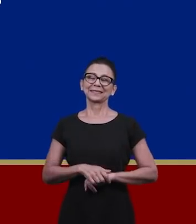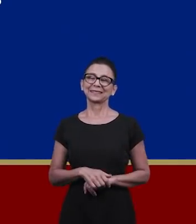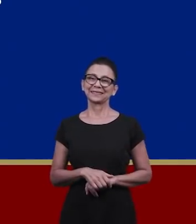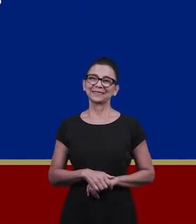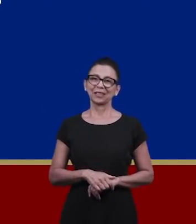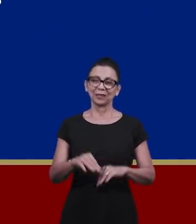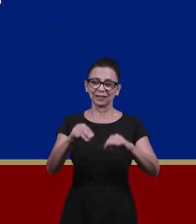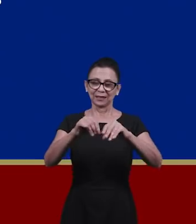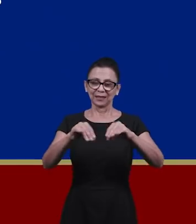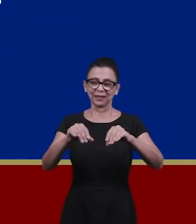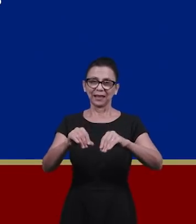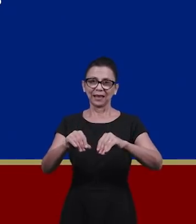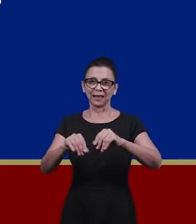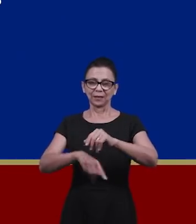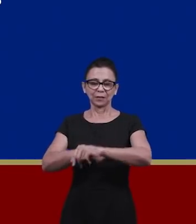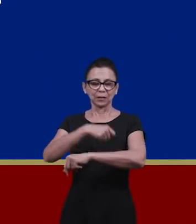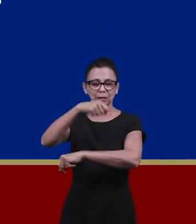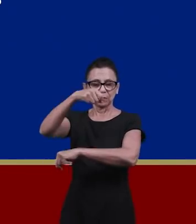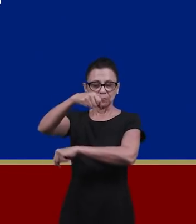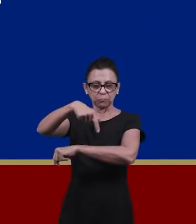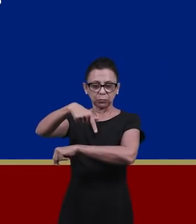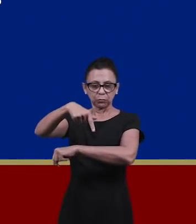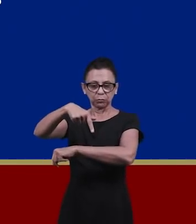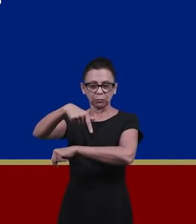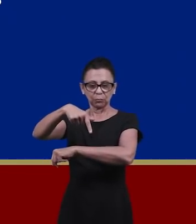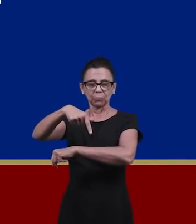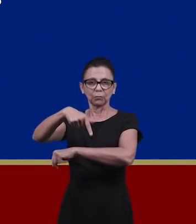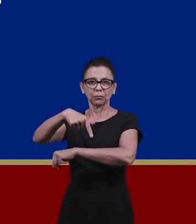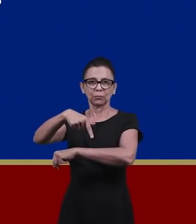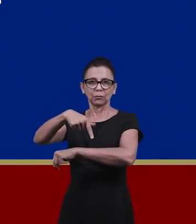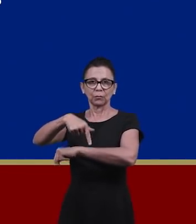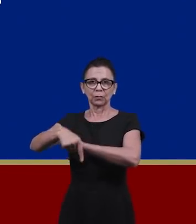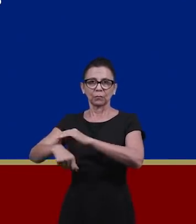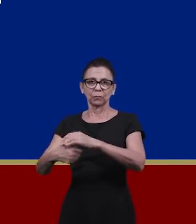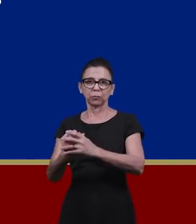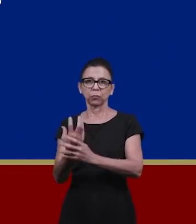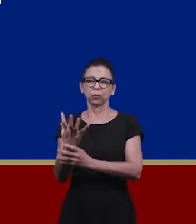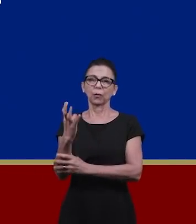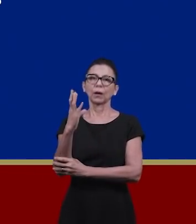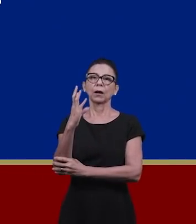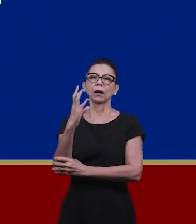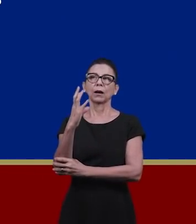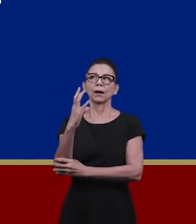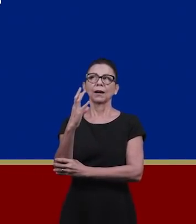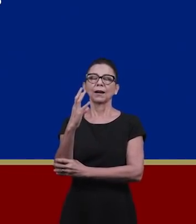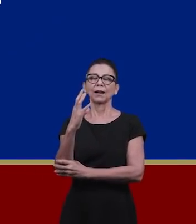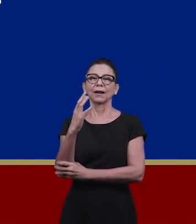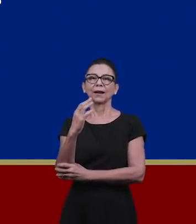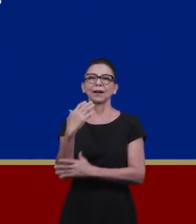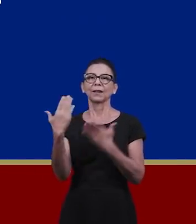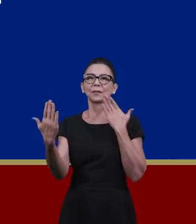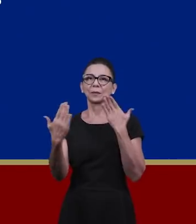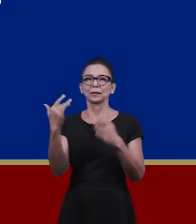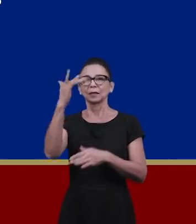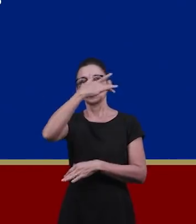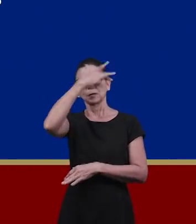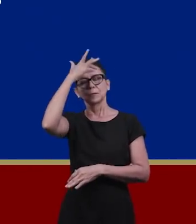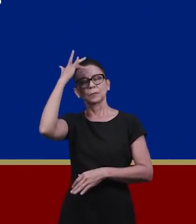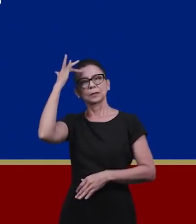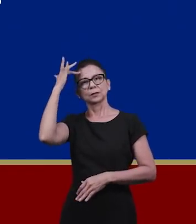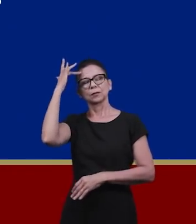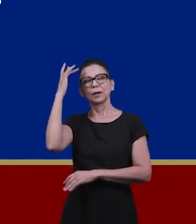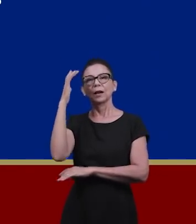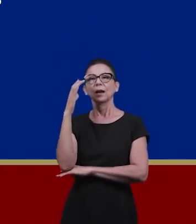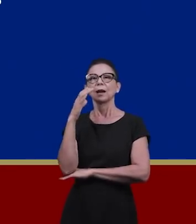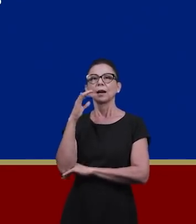ouve e compreende a palavra. Não só ouve, compreende a palavra e dá fruto. E um